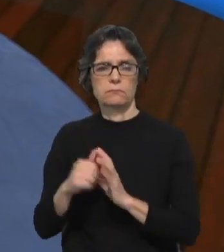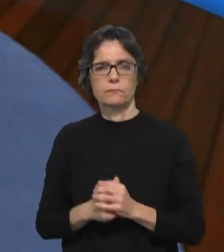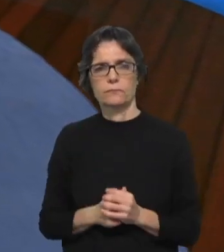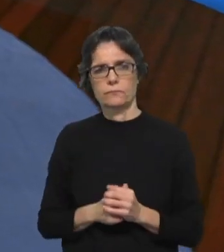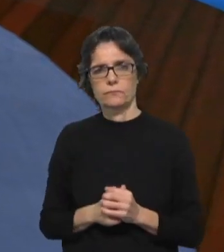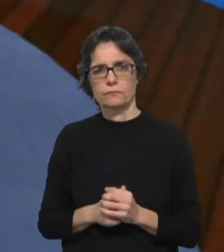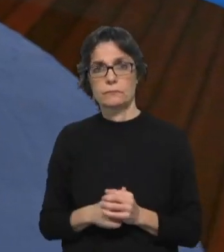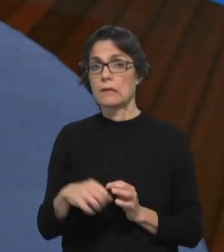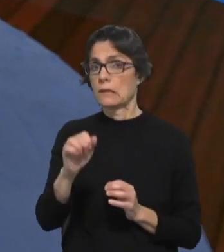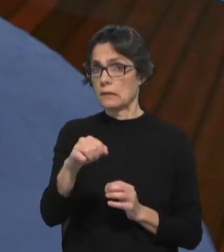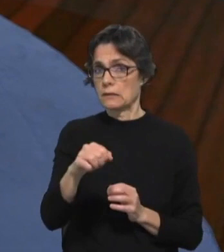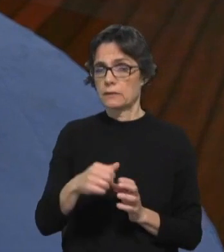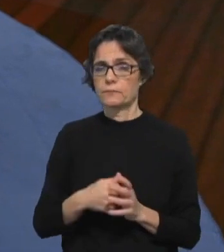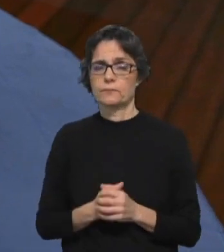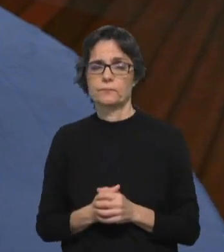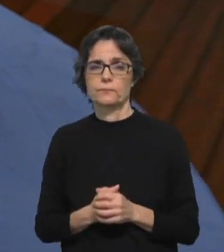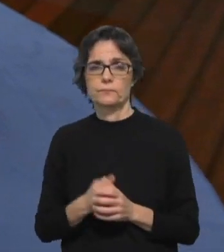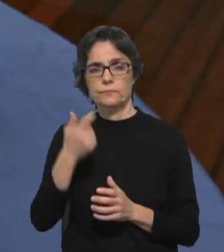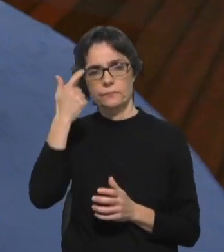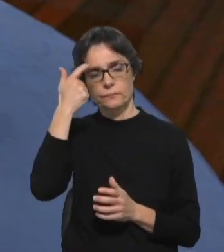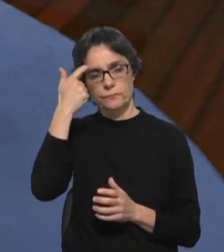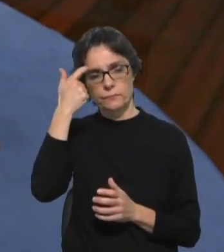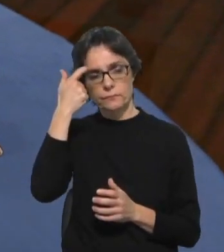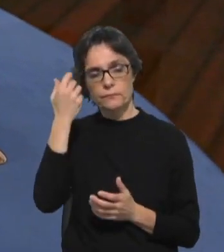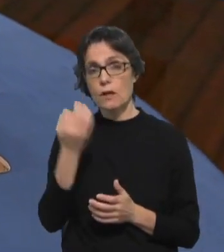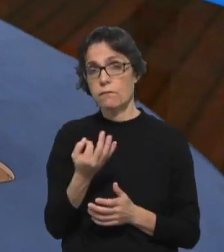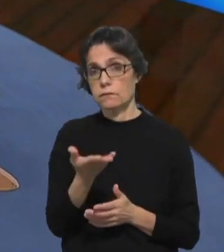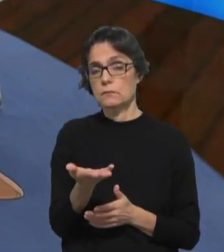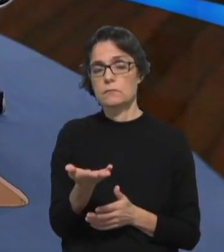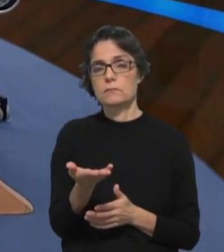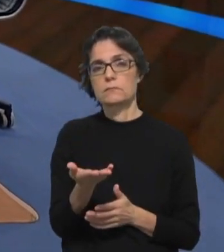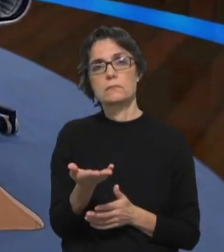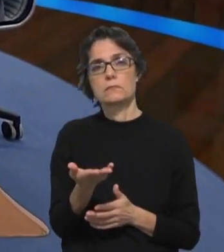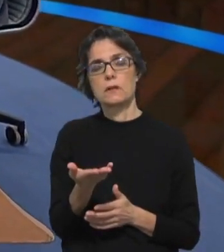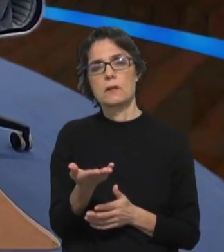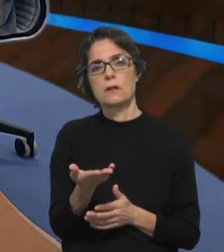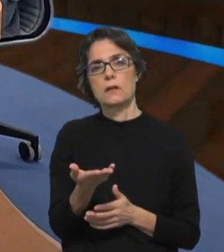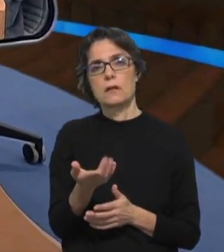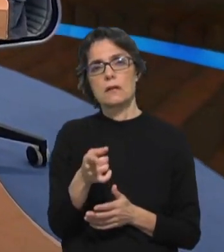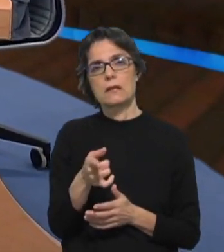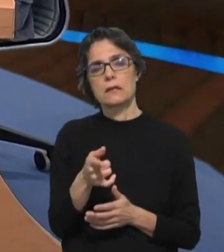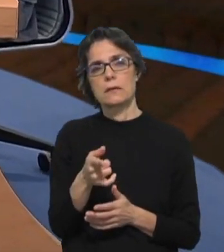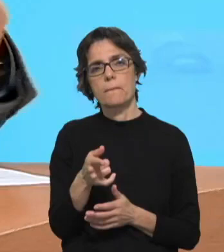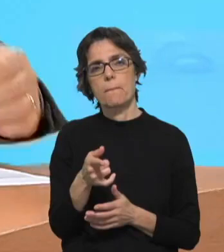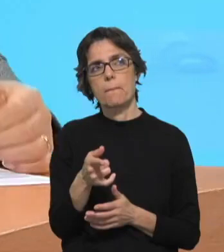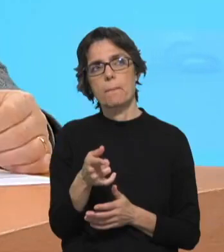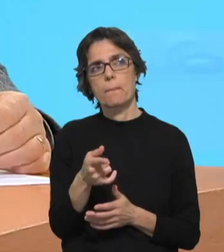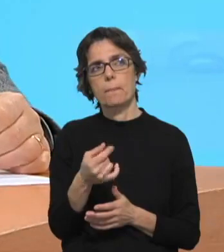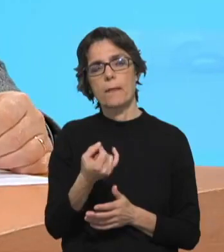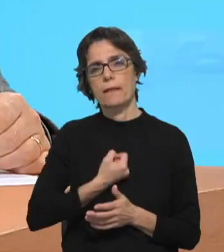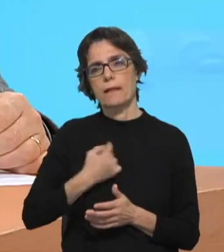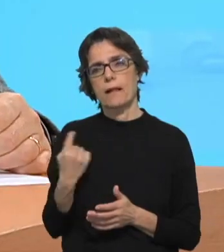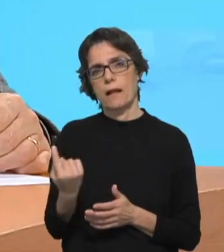maneira, grande parte daquilo que nos caracteriza diz respeito à forma como nos inscrevemos